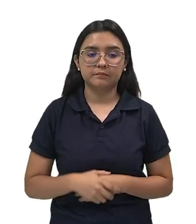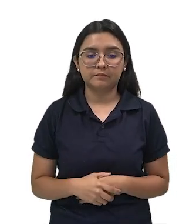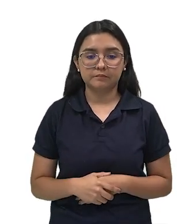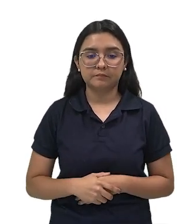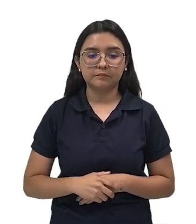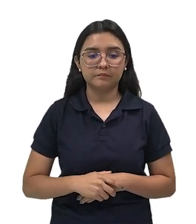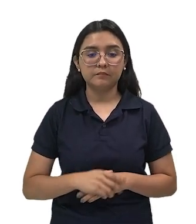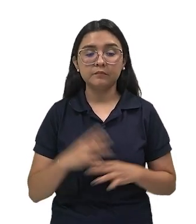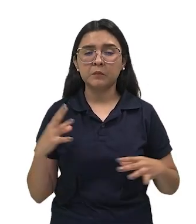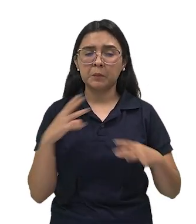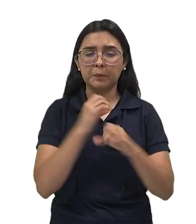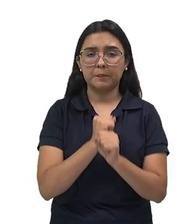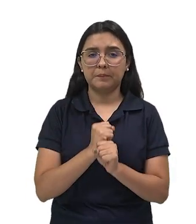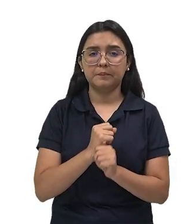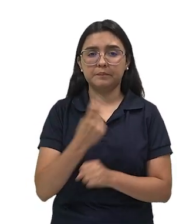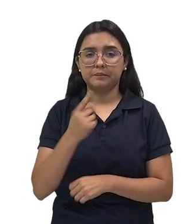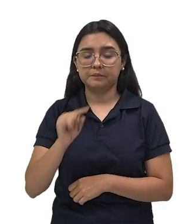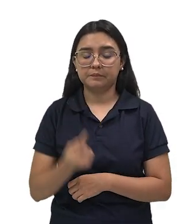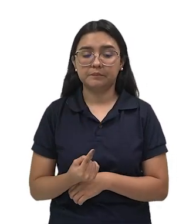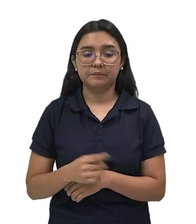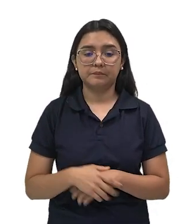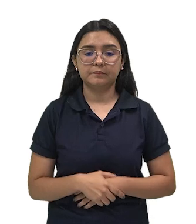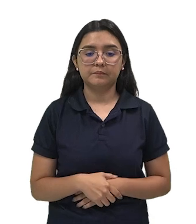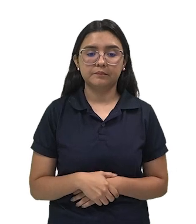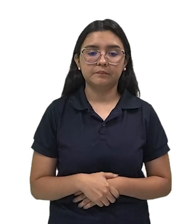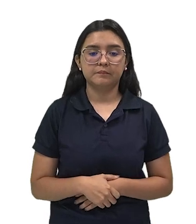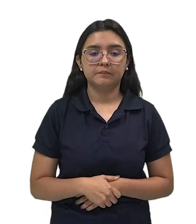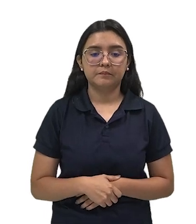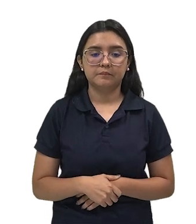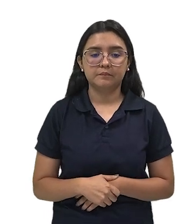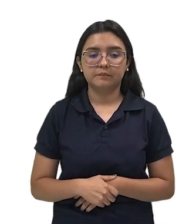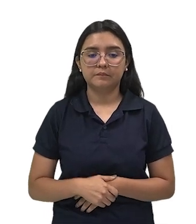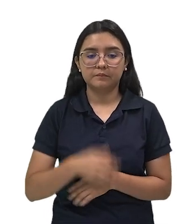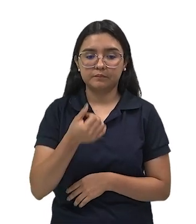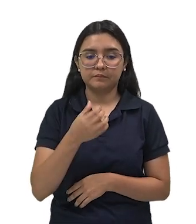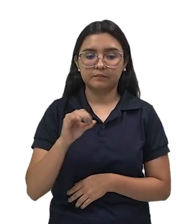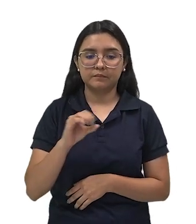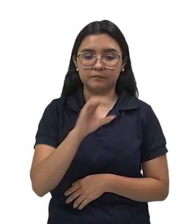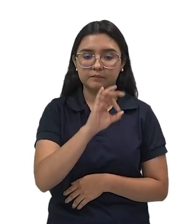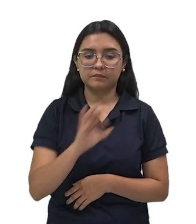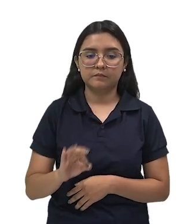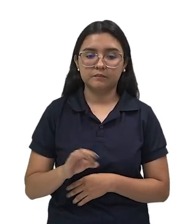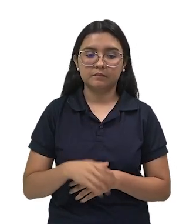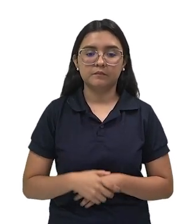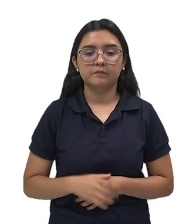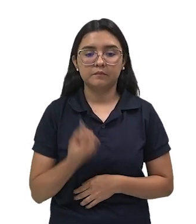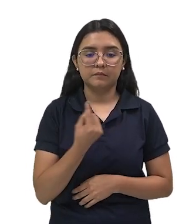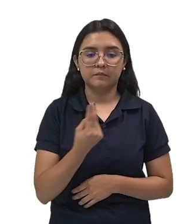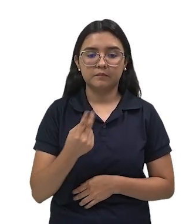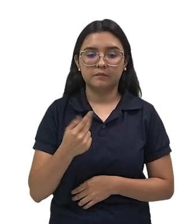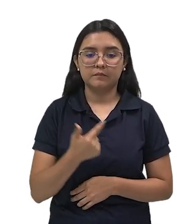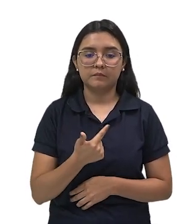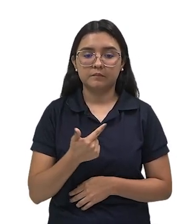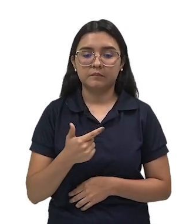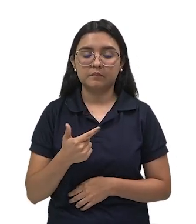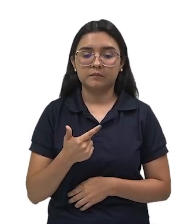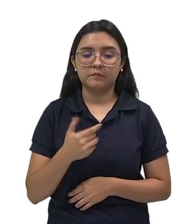A soma dos dois vai dar 2.000. Então, sobrou aqui 60%, se nós fizermos ali, vai dar